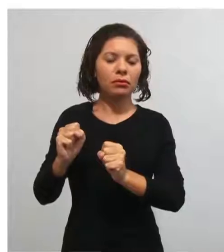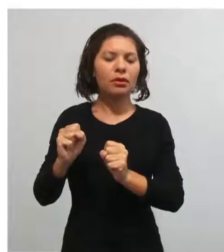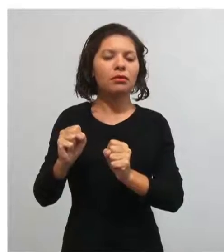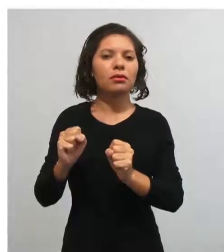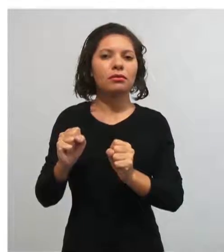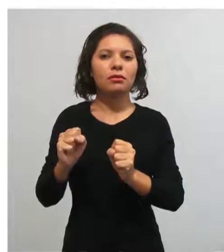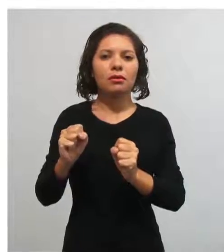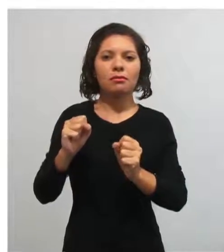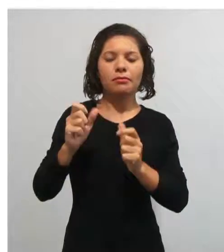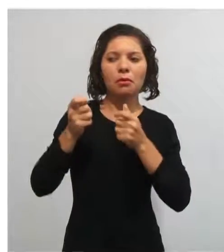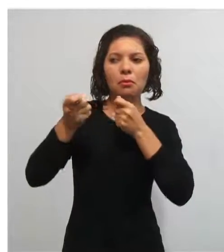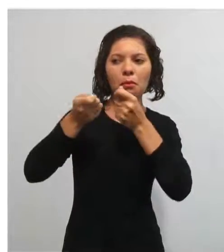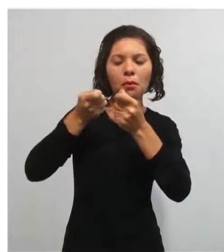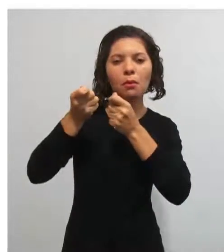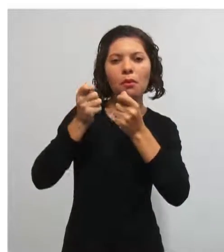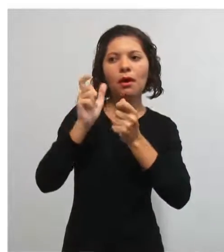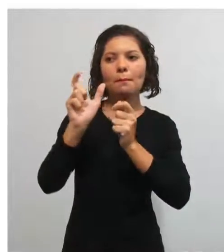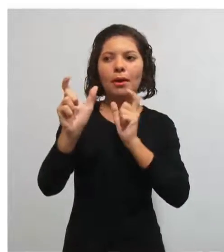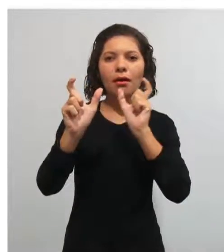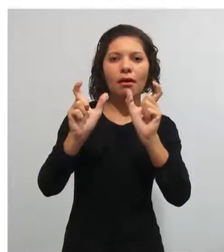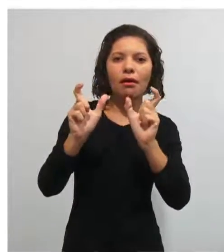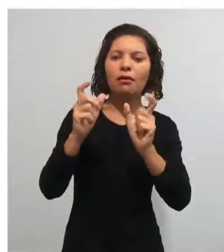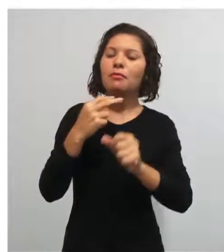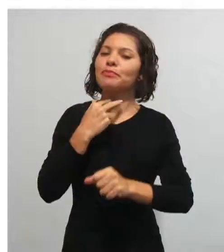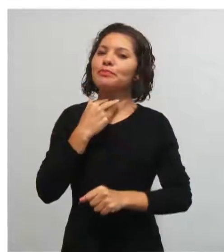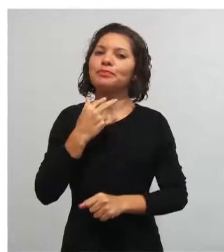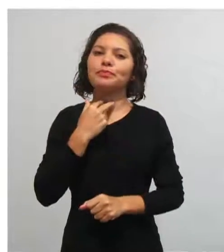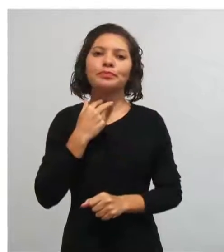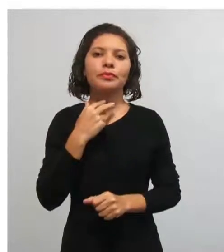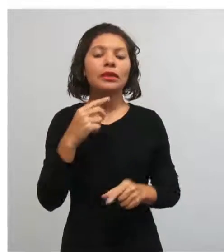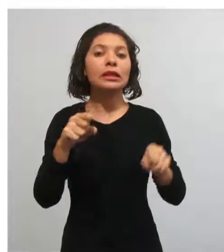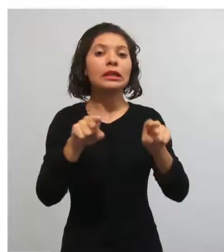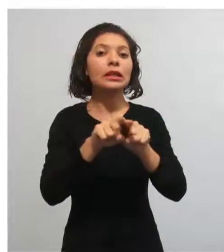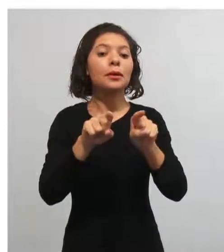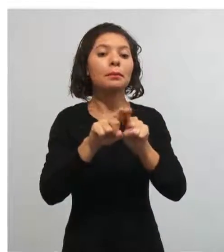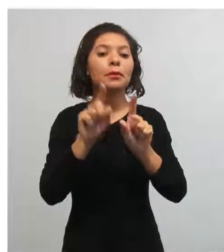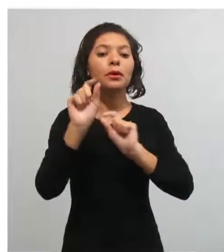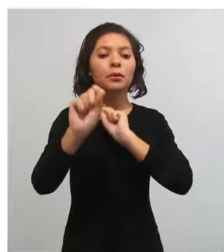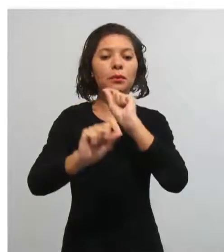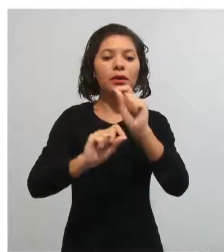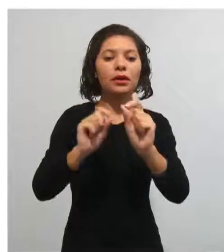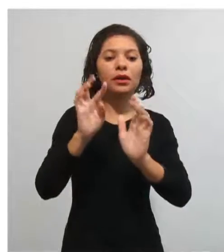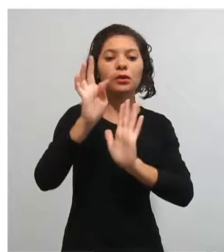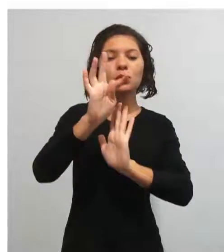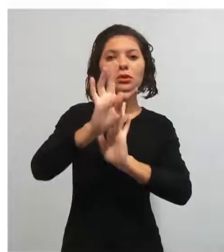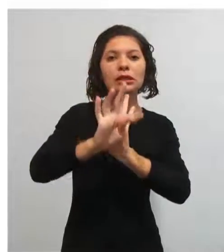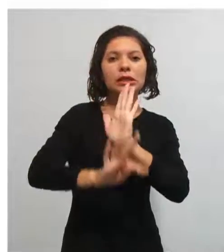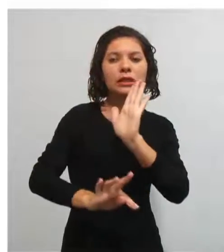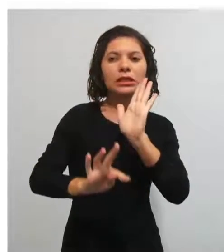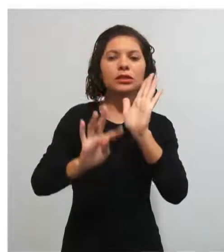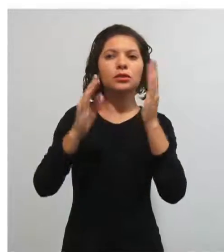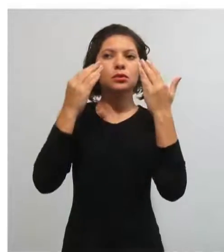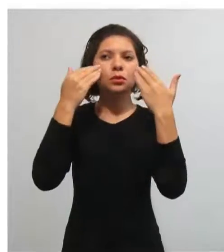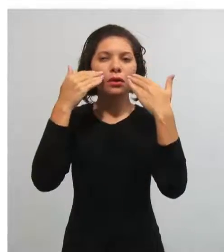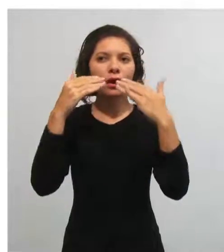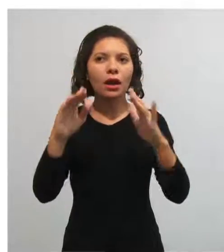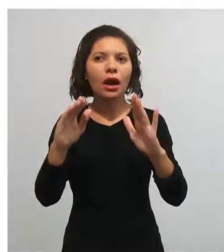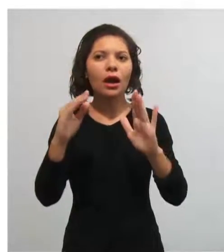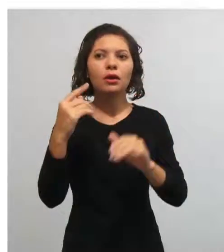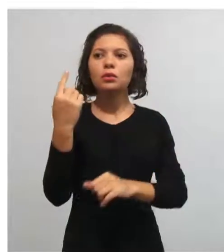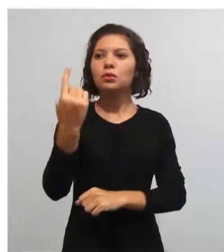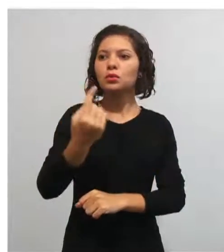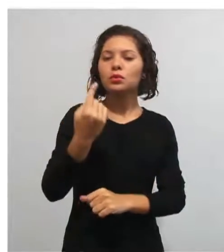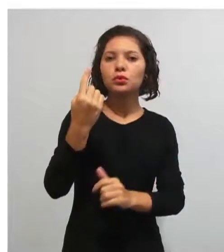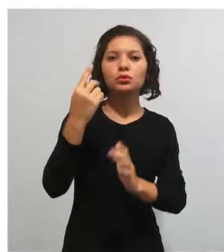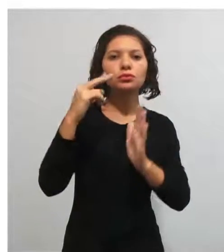palavras. Outra questão que não se pode pensar é a questão da transparência do texto. Não existe sentido único. O